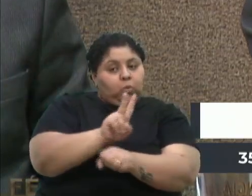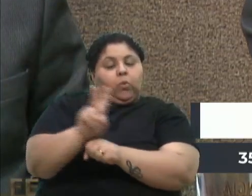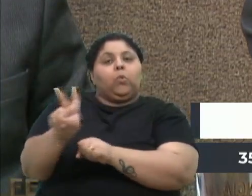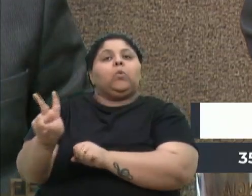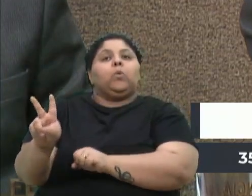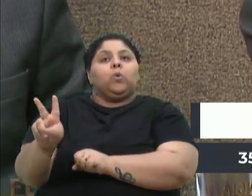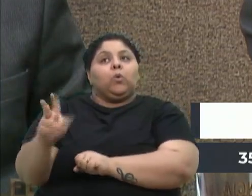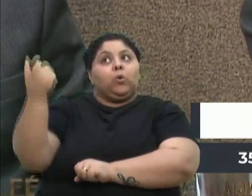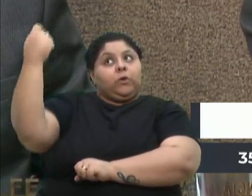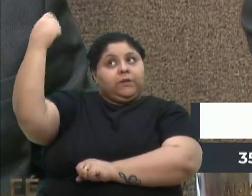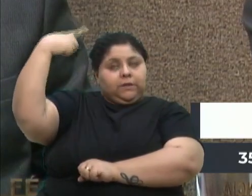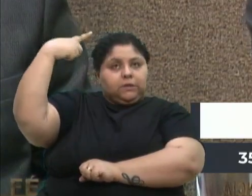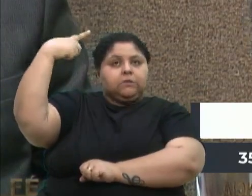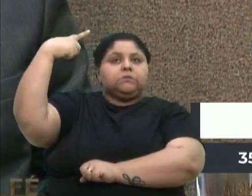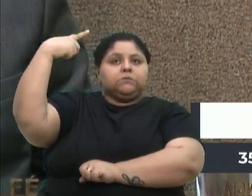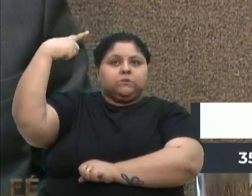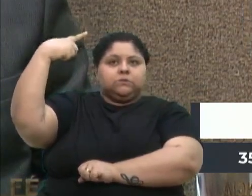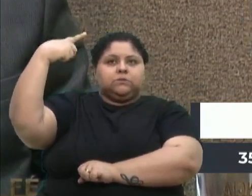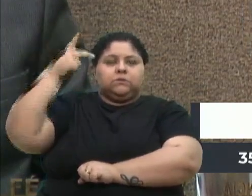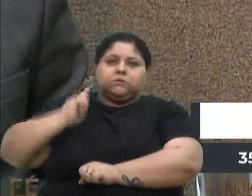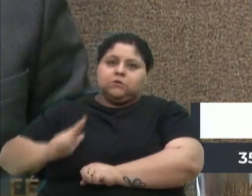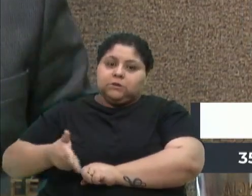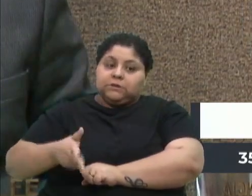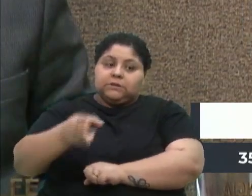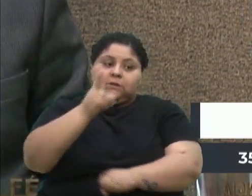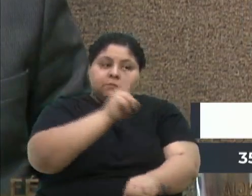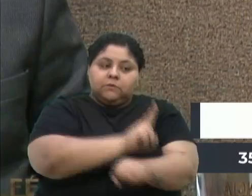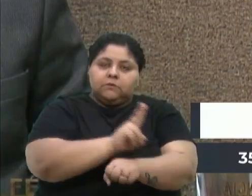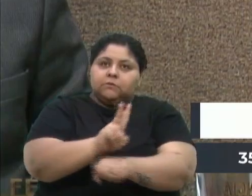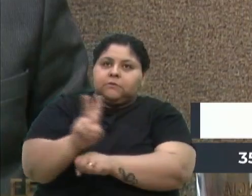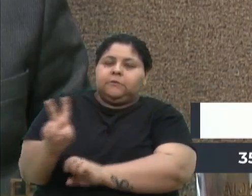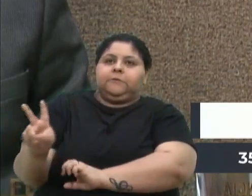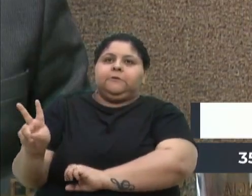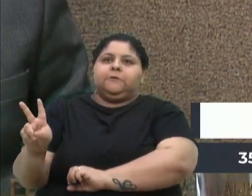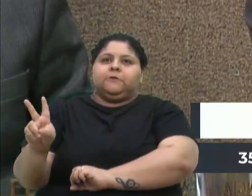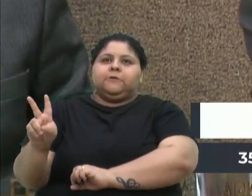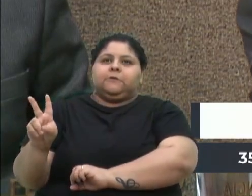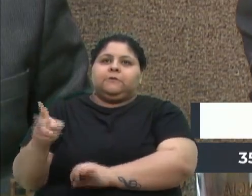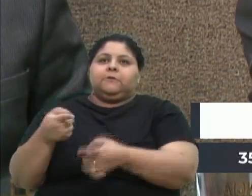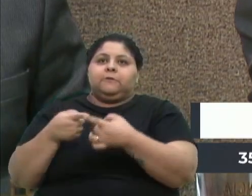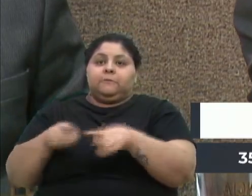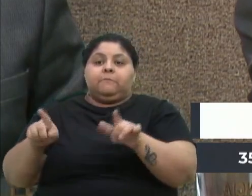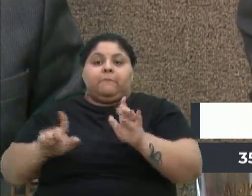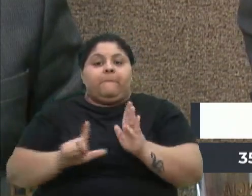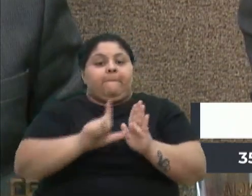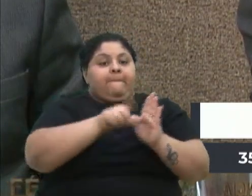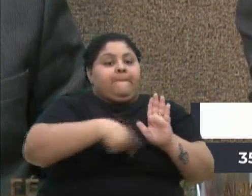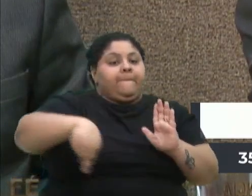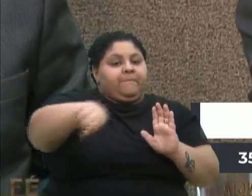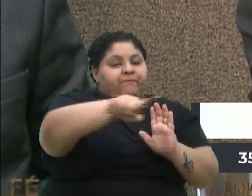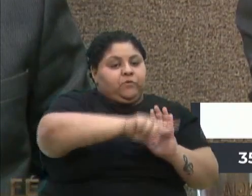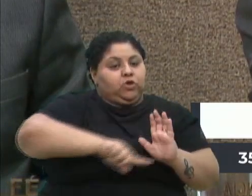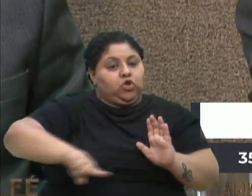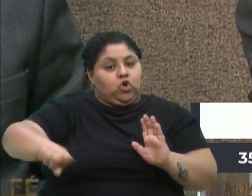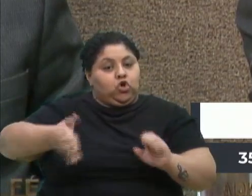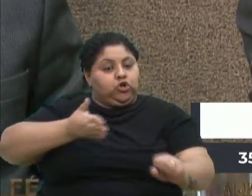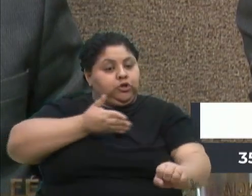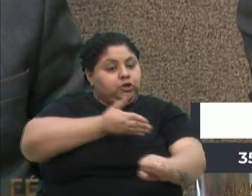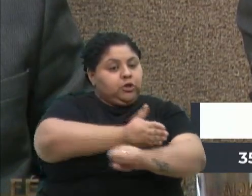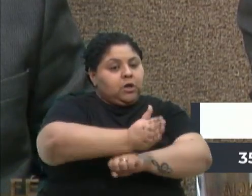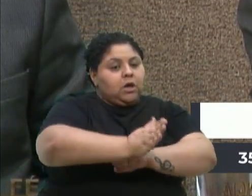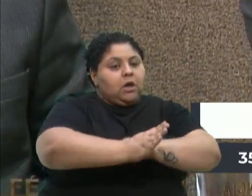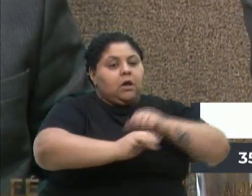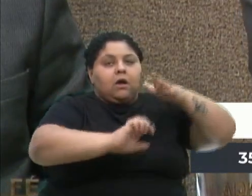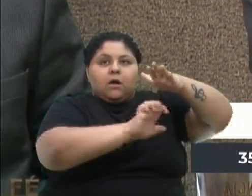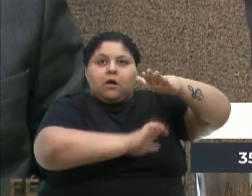parte da iluminação, né? que sempre cuidou, mas que depois que nós aqui aprovamos a contratação dessa